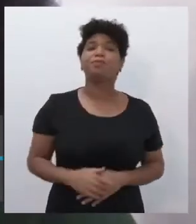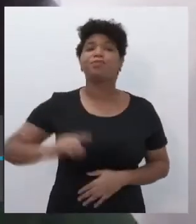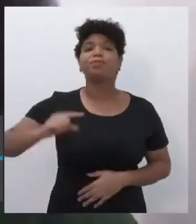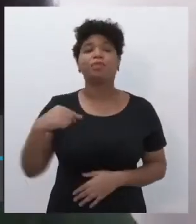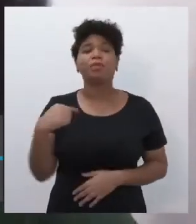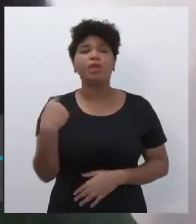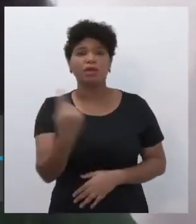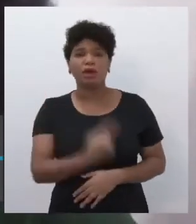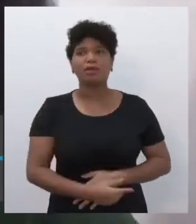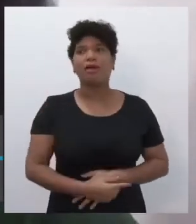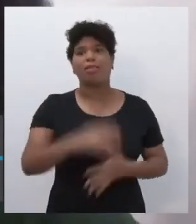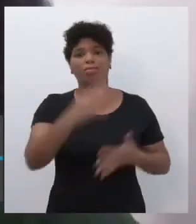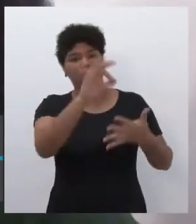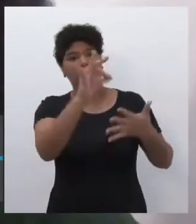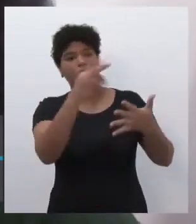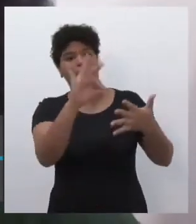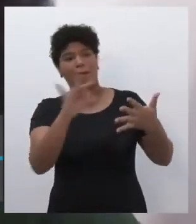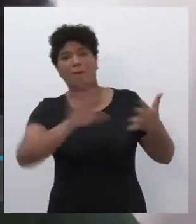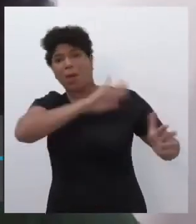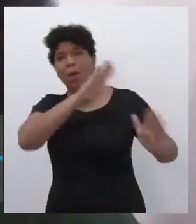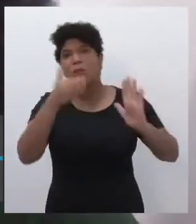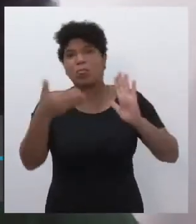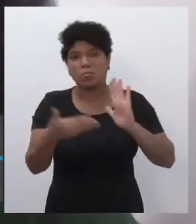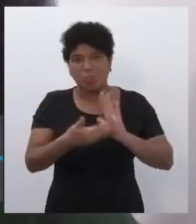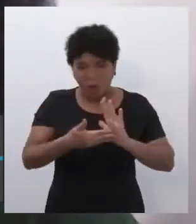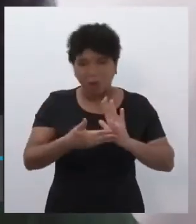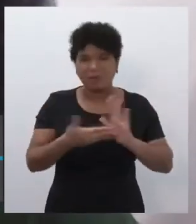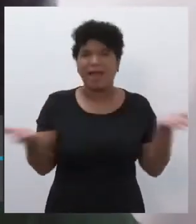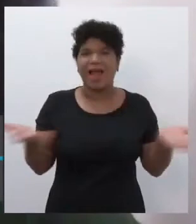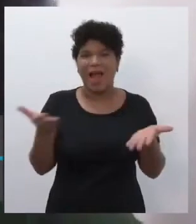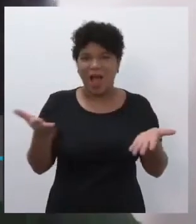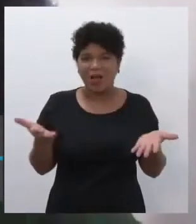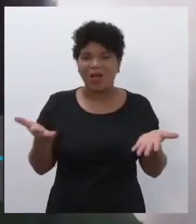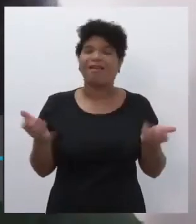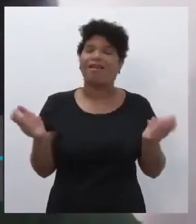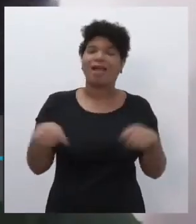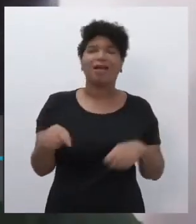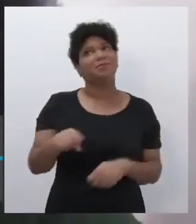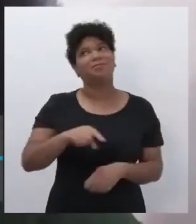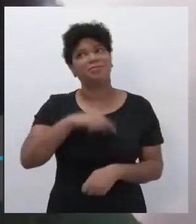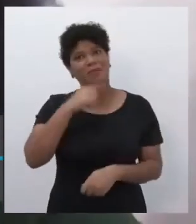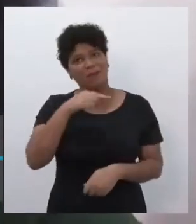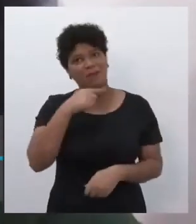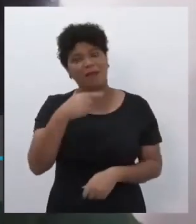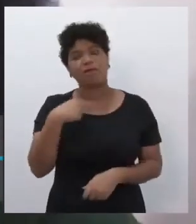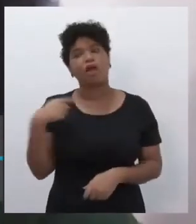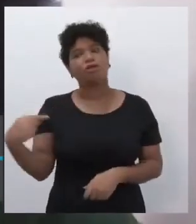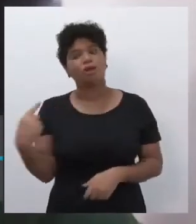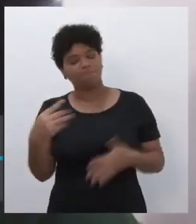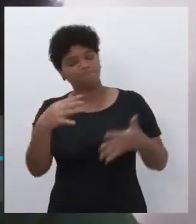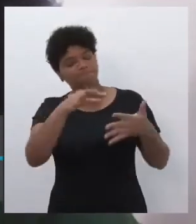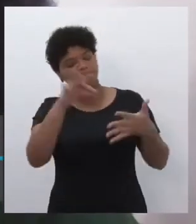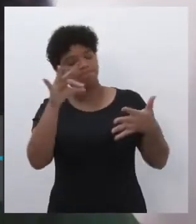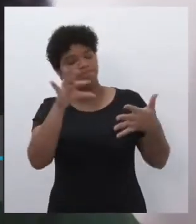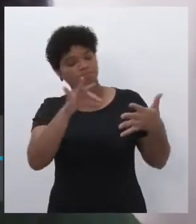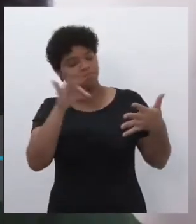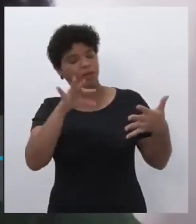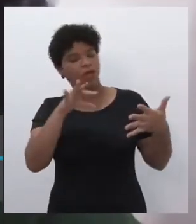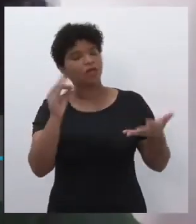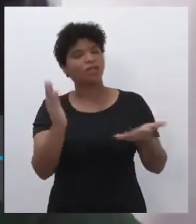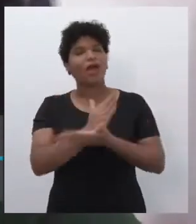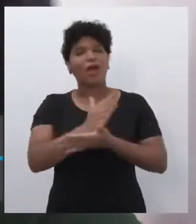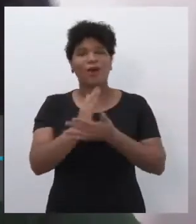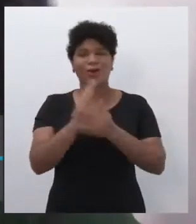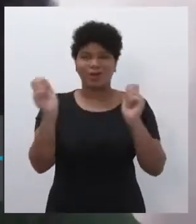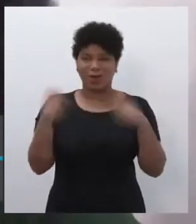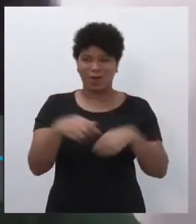as habilidades nessa formação. Então, nós elegemos algumas delas para nortear uma sugestão de trabalho e apoiar as ações da